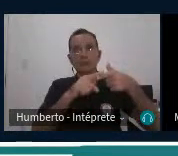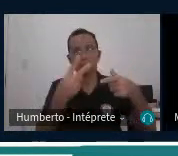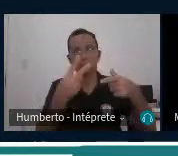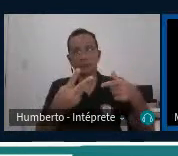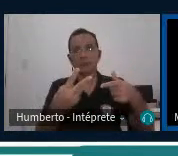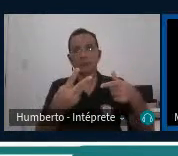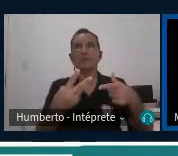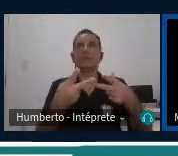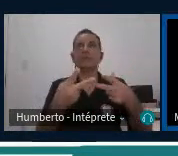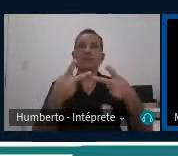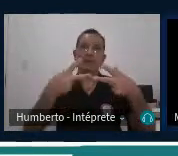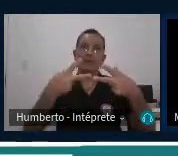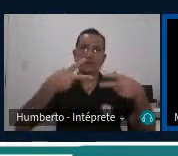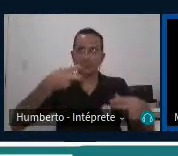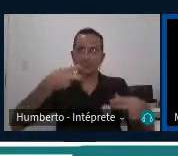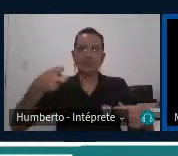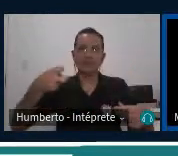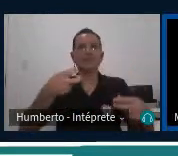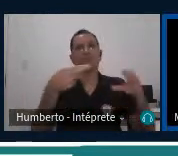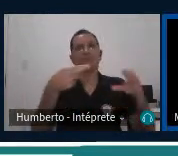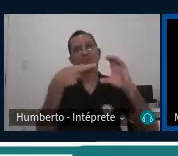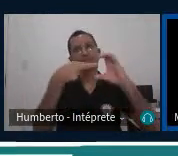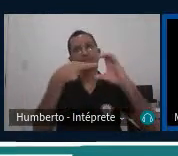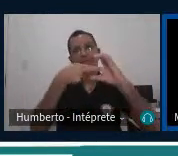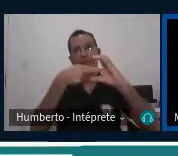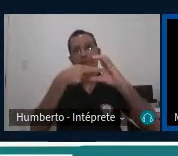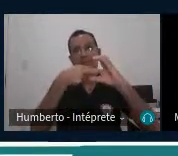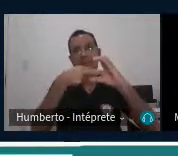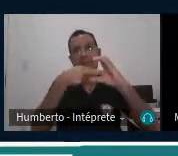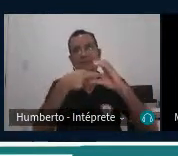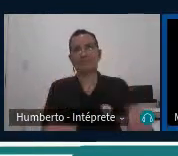comprimento do círculo. Vai ficar...